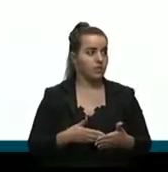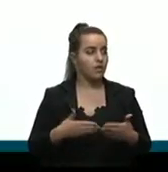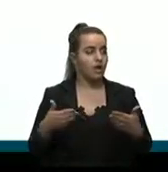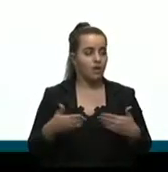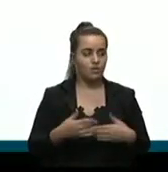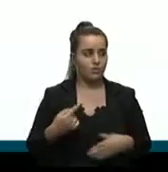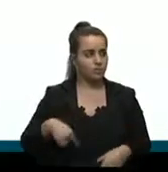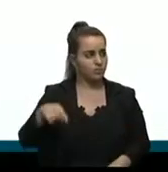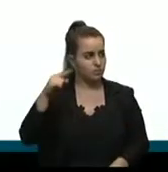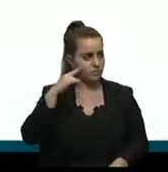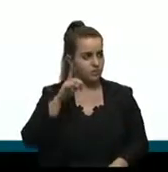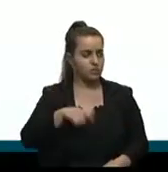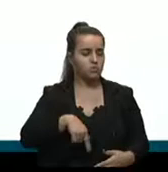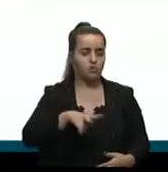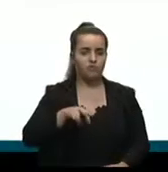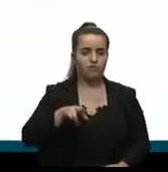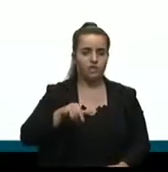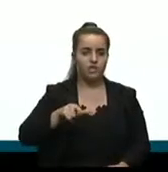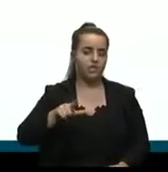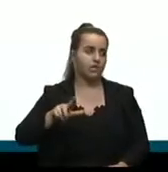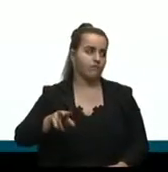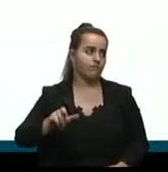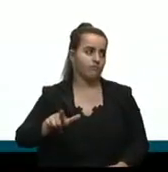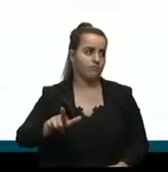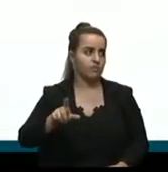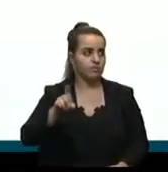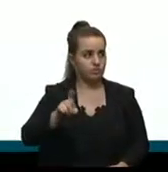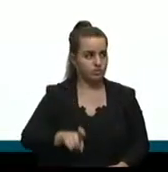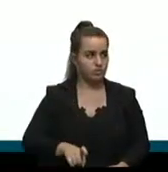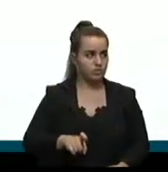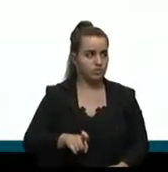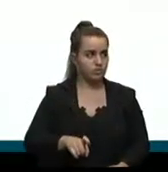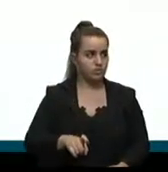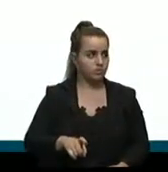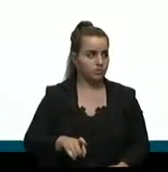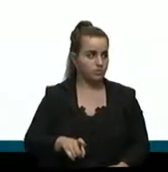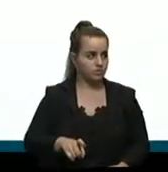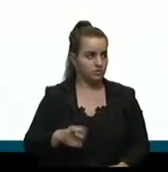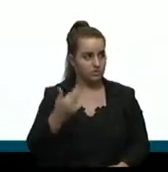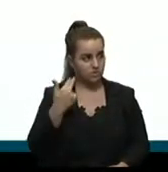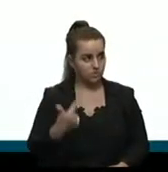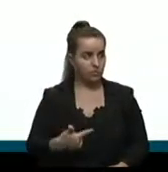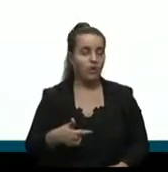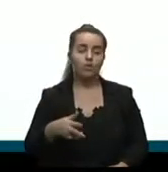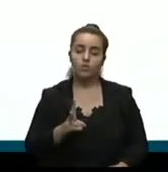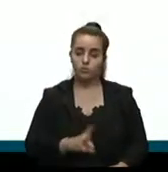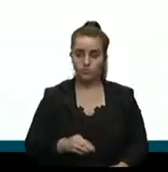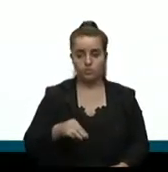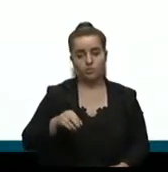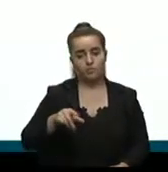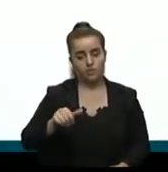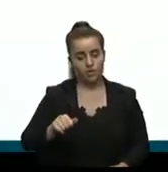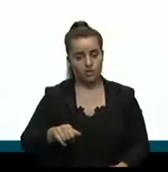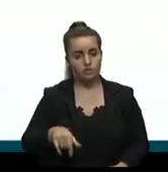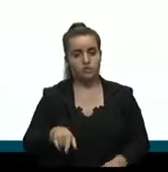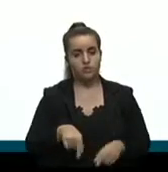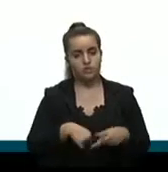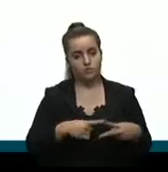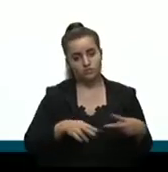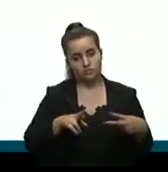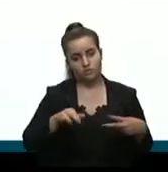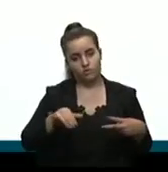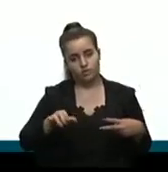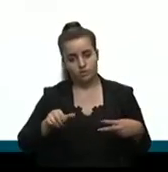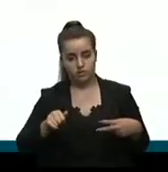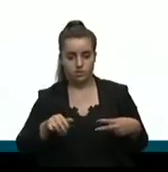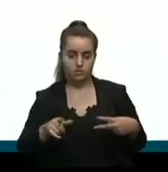Agora considere, seja uma variável x, em distribuição normal, ainda com média e variância igual a 4,